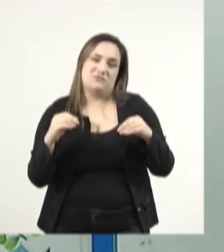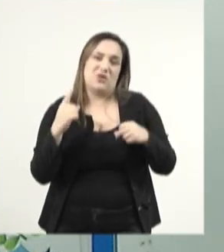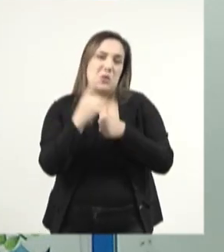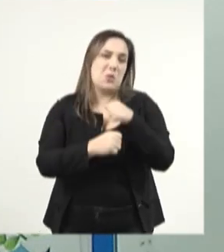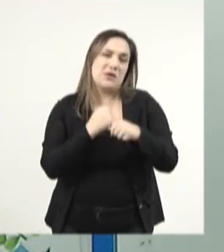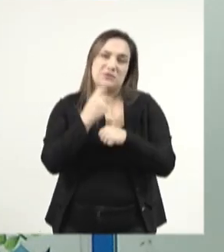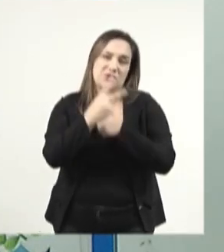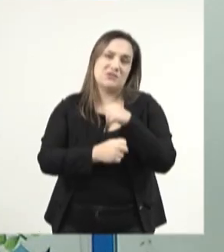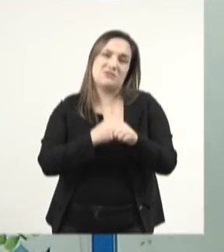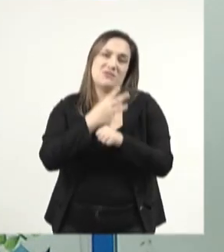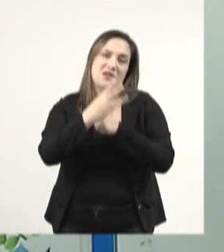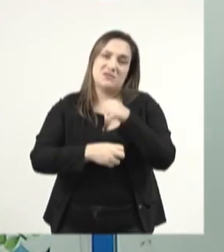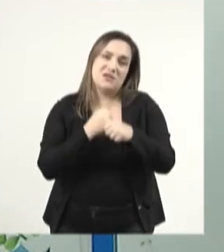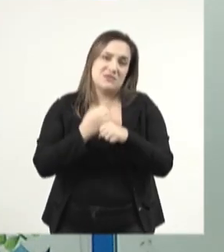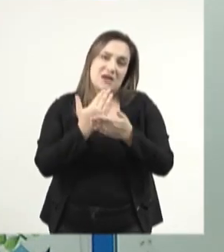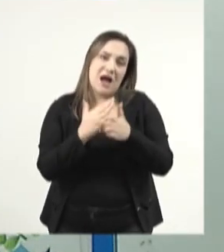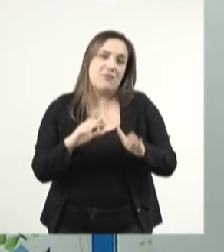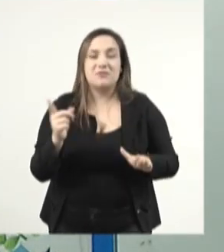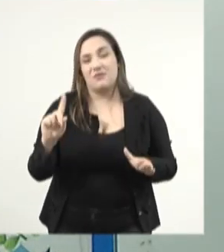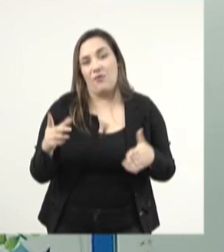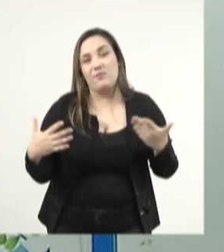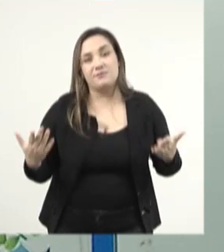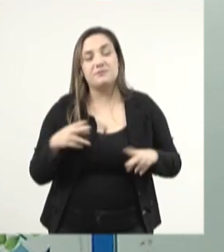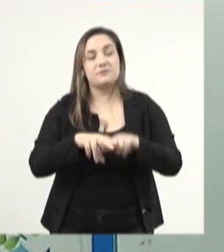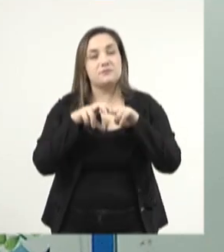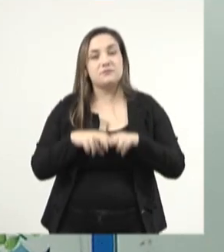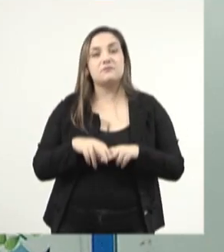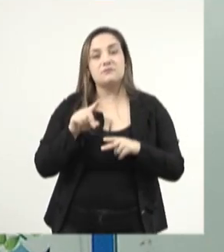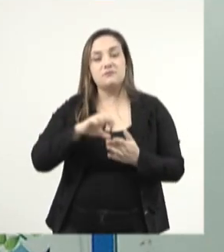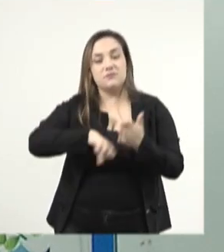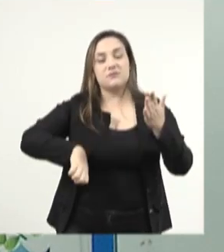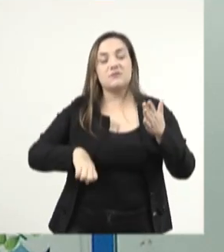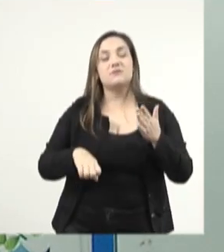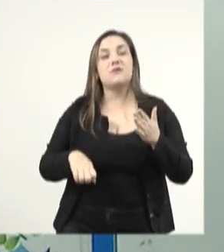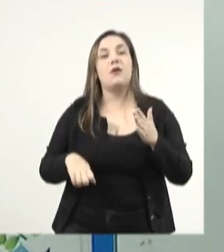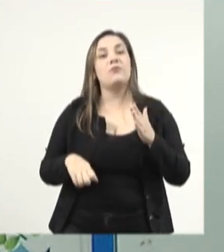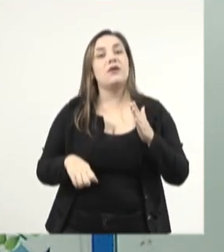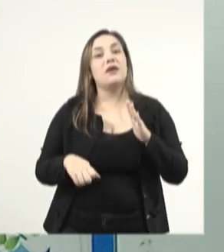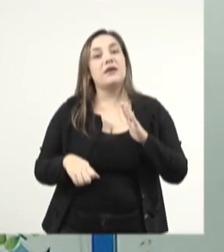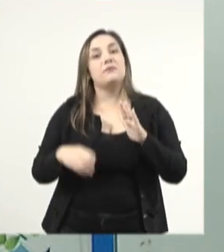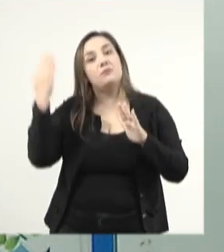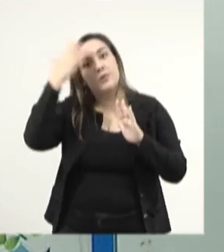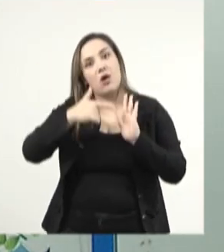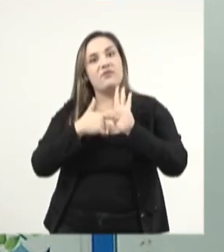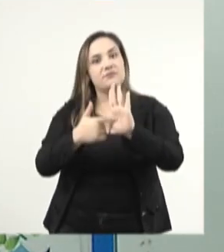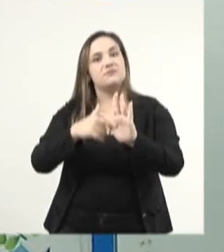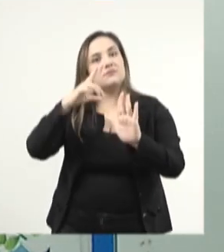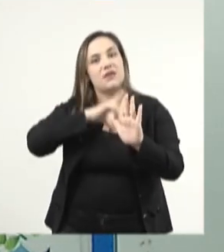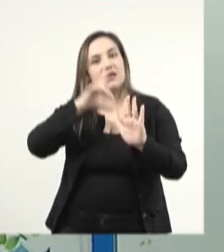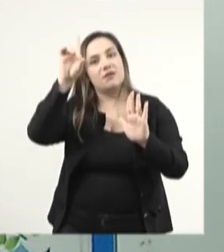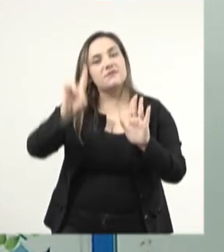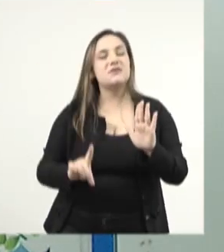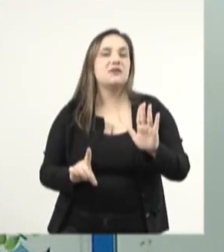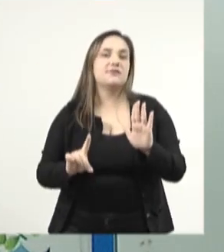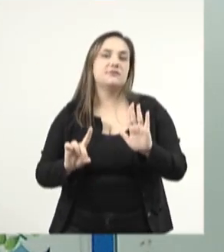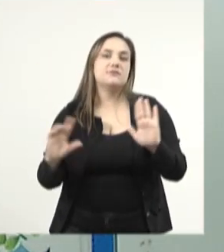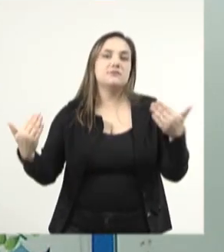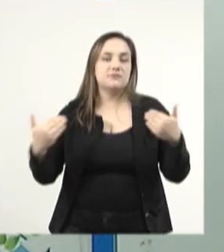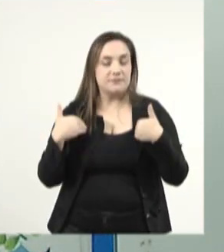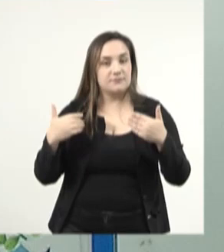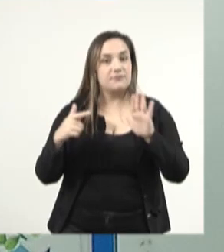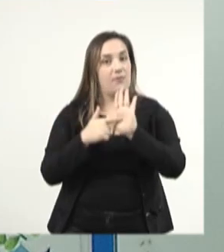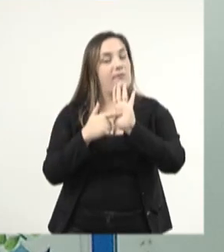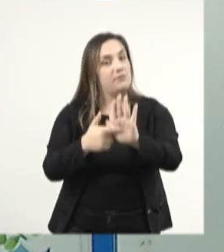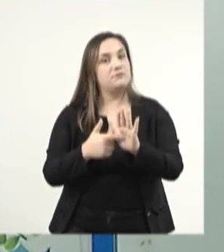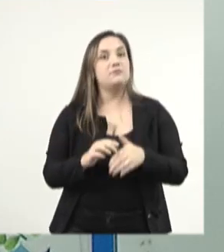1, 2 ou 3 anos, né? E esse laudo ele é muito importante para as pessoas com deficiência ou para as pessoas com